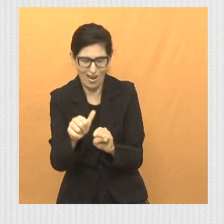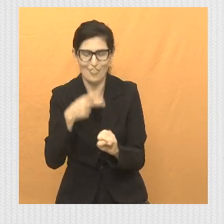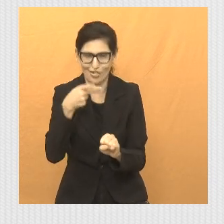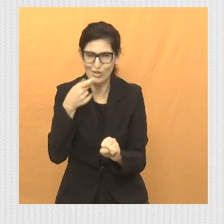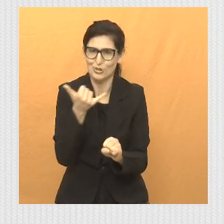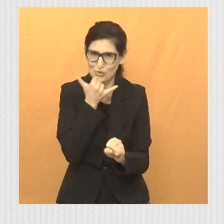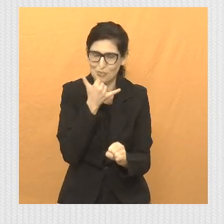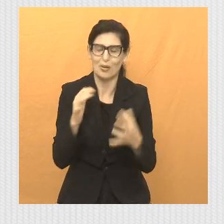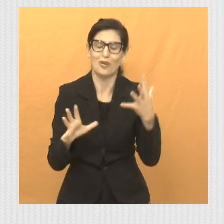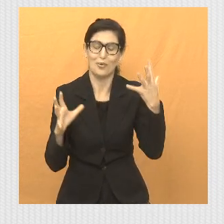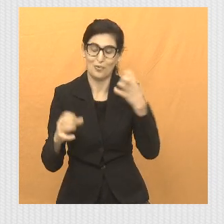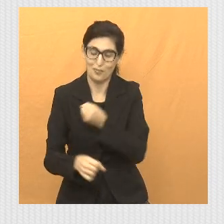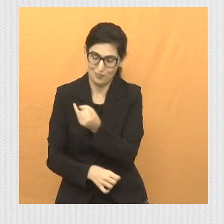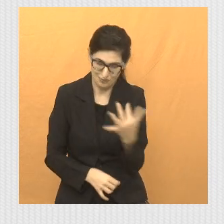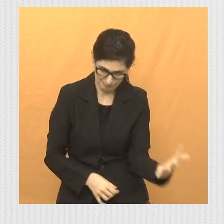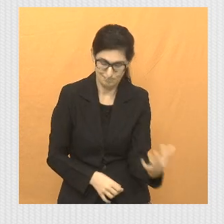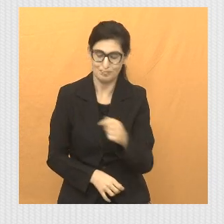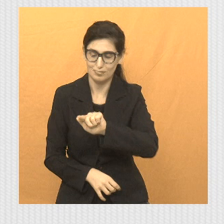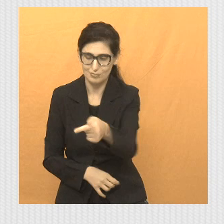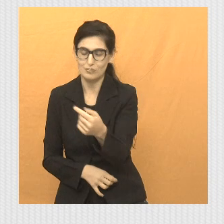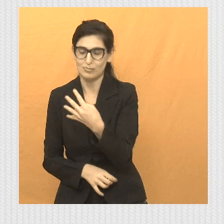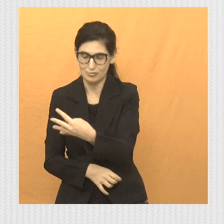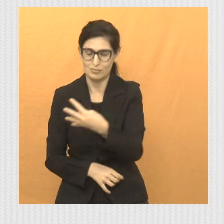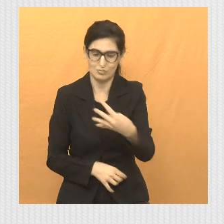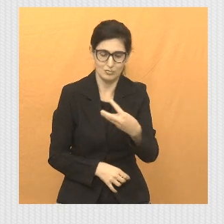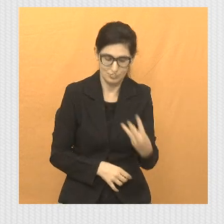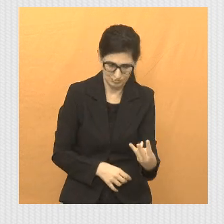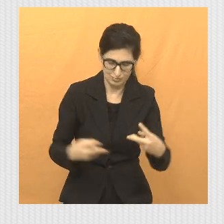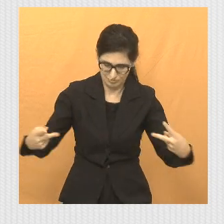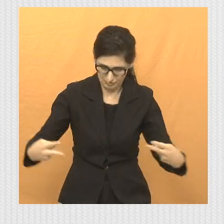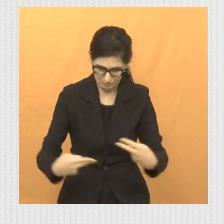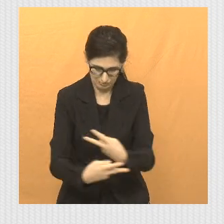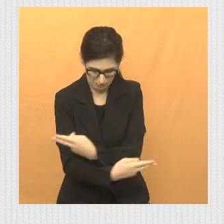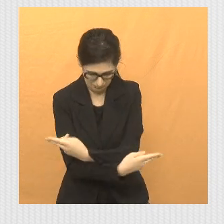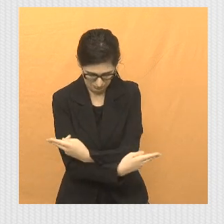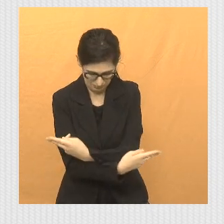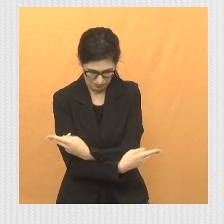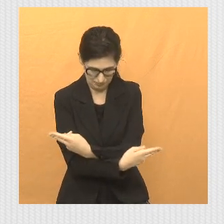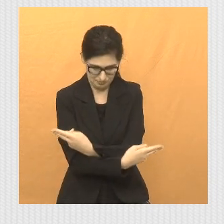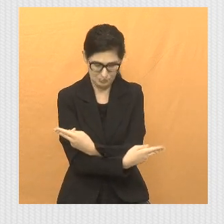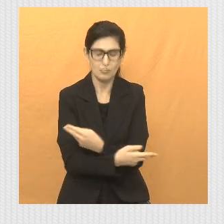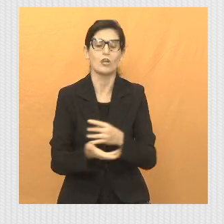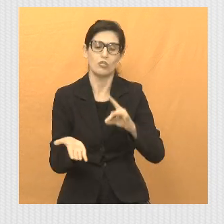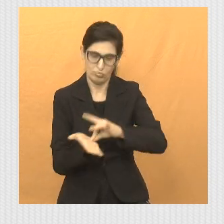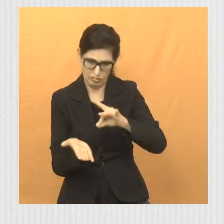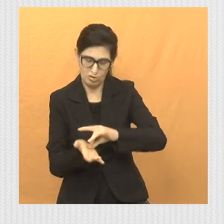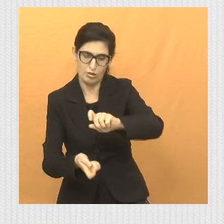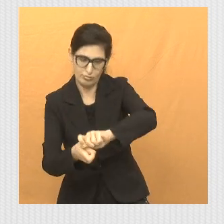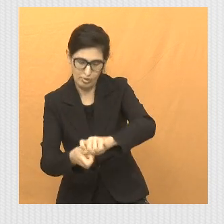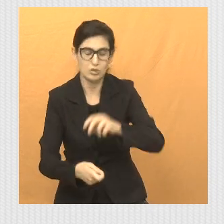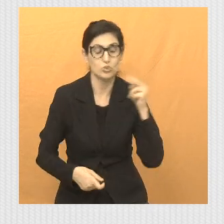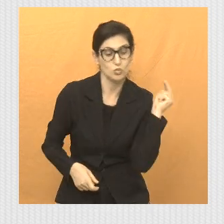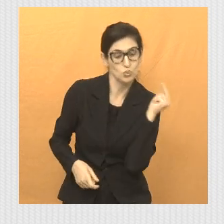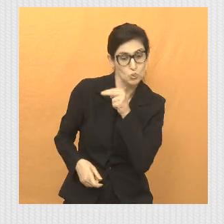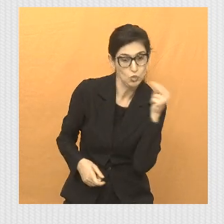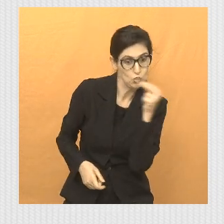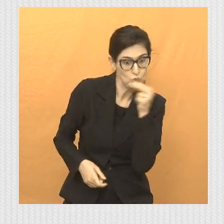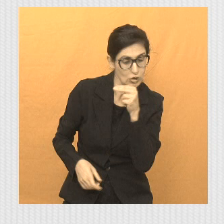Fechamos o total de 1.443 cirurgias, de cirurgias eletivas e de